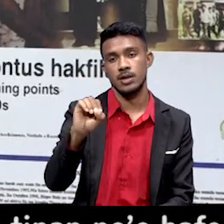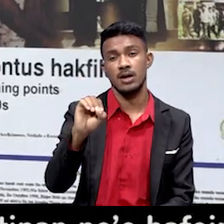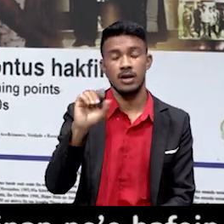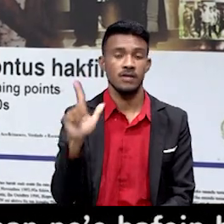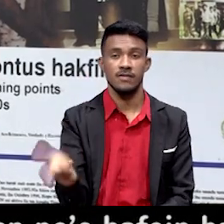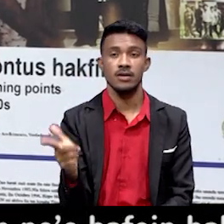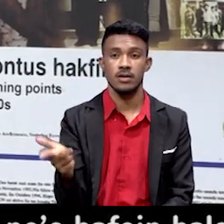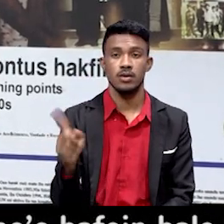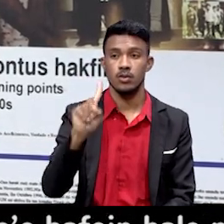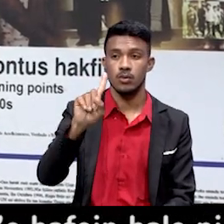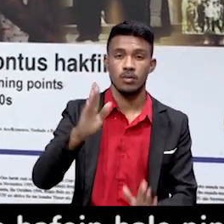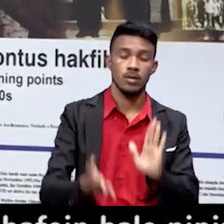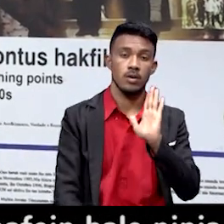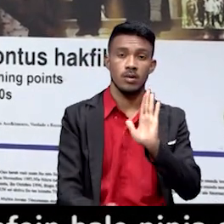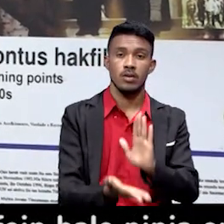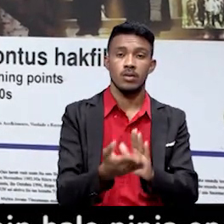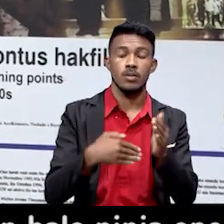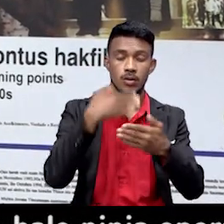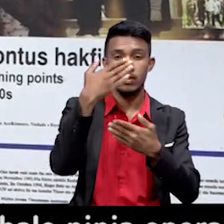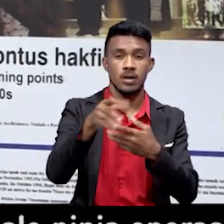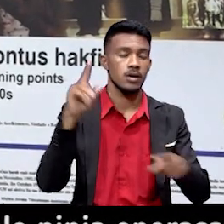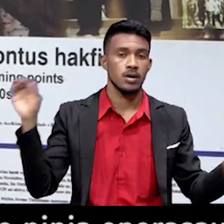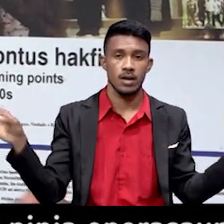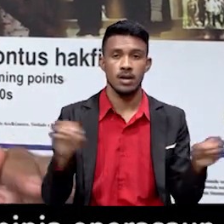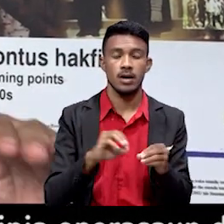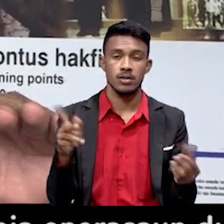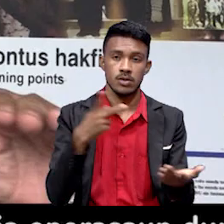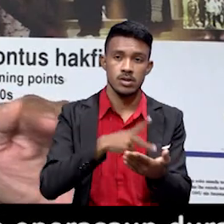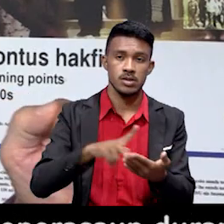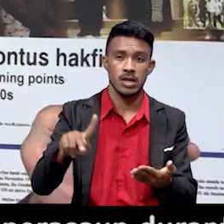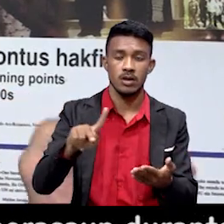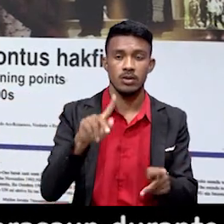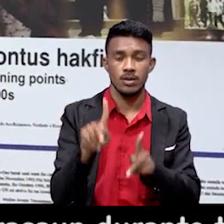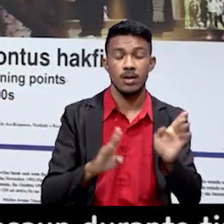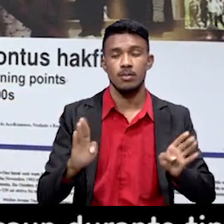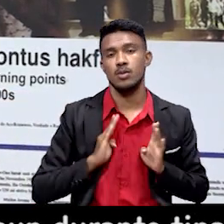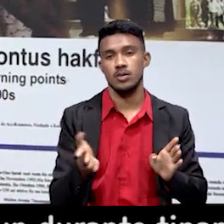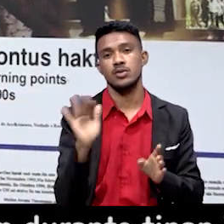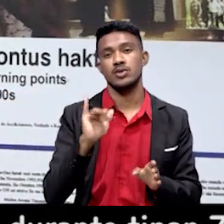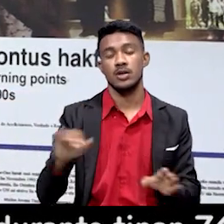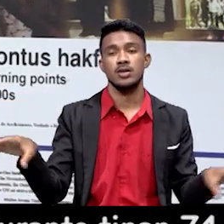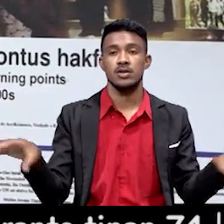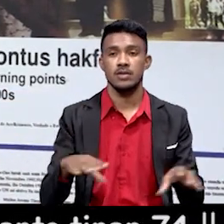2021, bom, lá ia estar pensando em vitalícia. A não ser, mínimo, 4 anos de mandato.